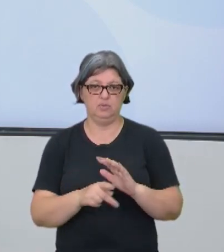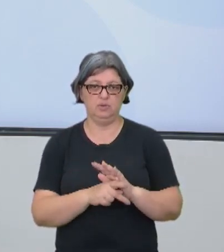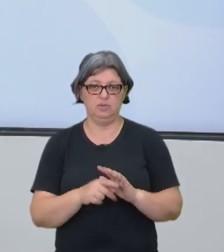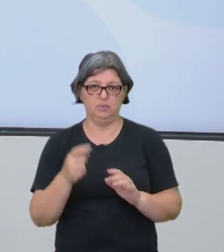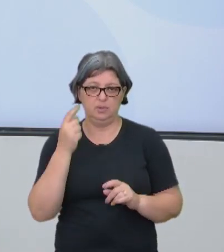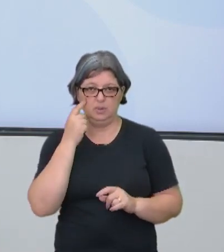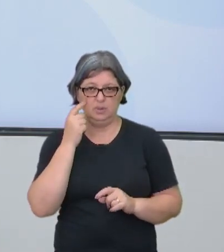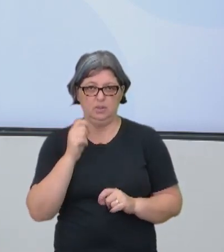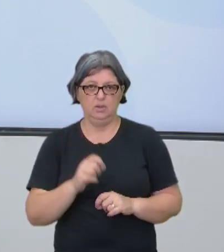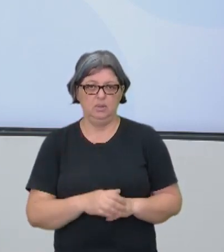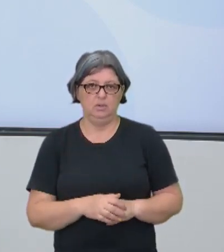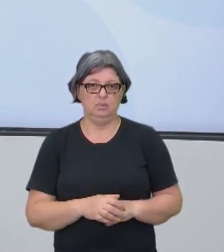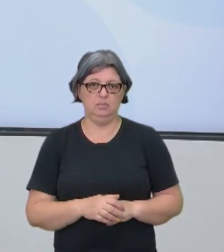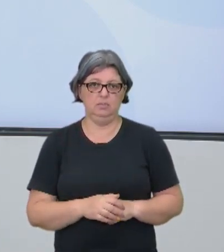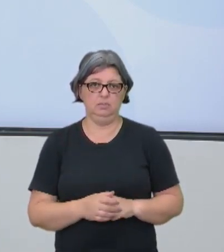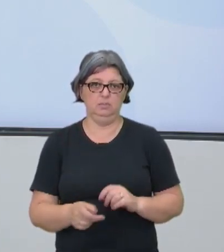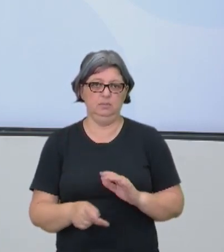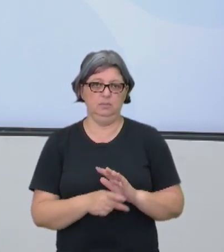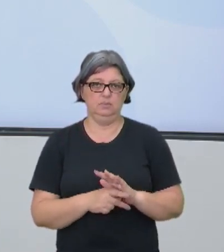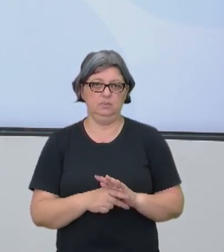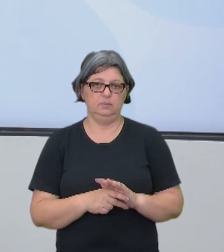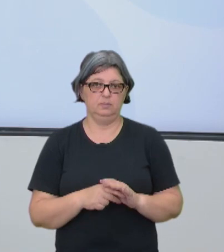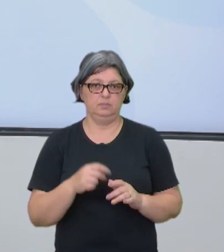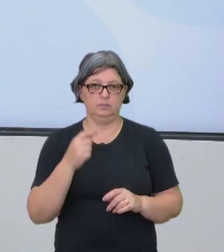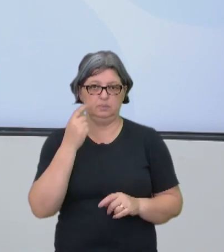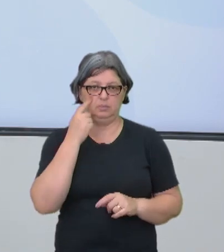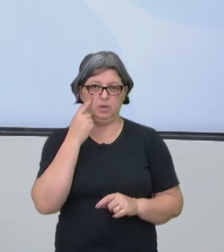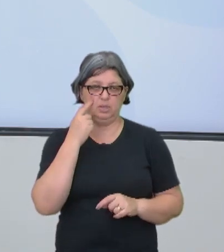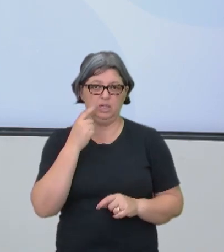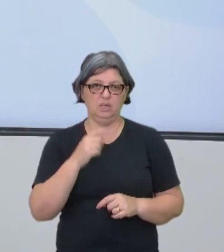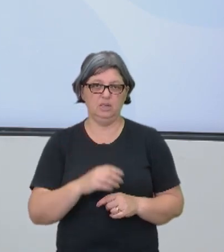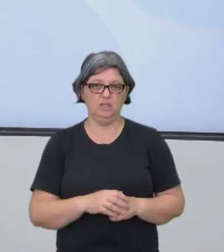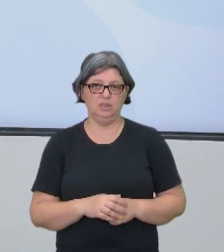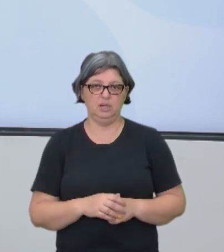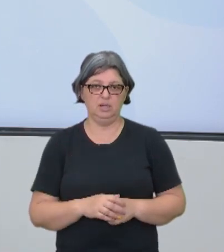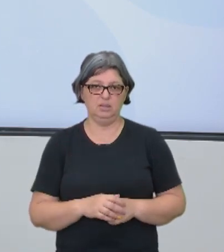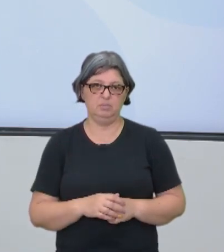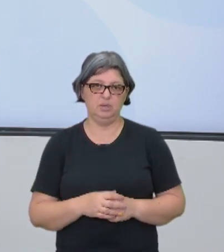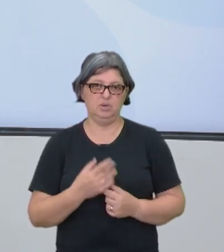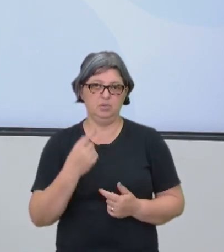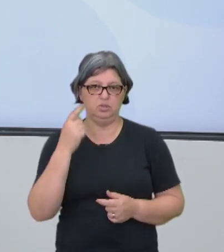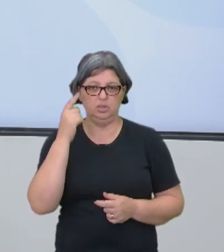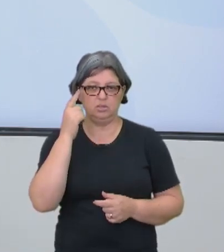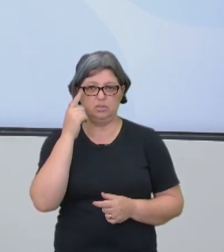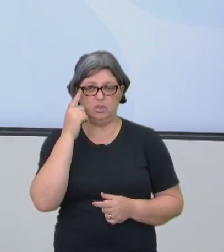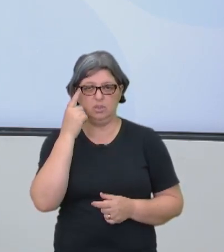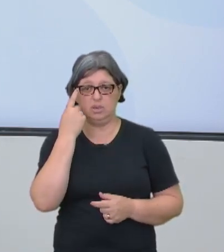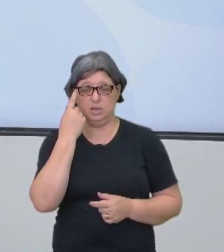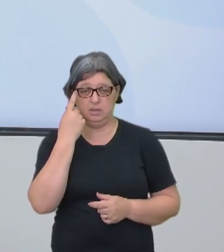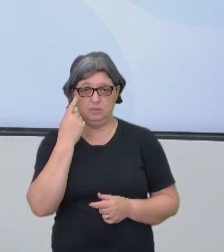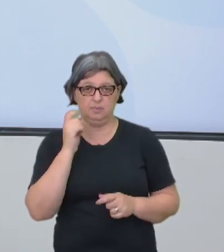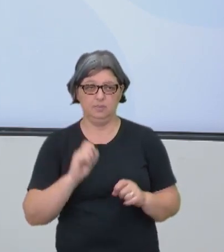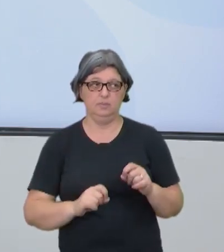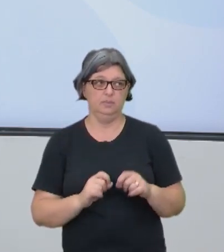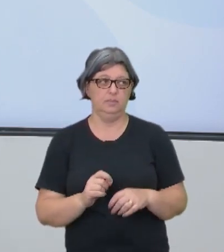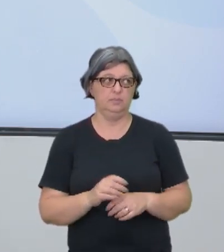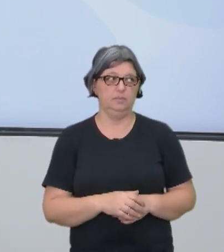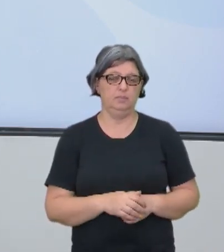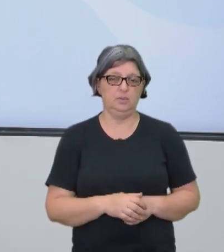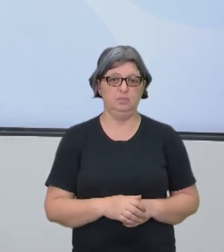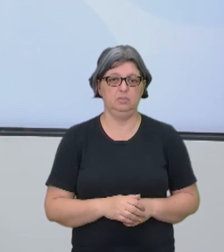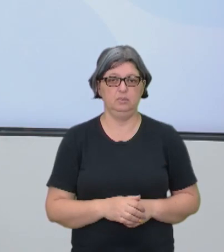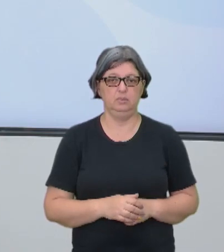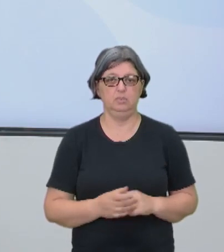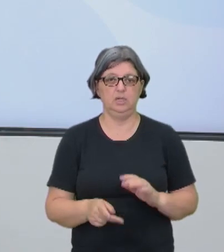do afrofuturismo, é a perspectiva ouvir a pessoa, né, negra e suas diversas diásporas